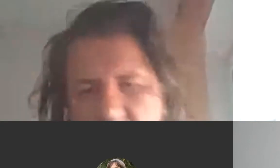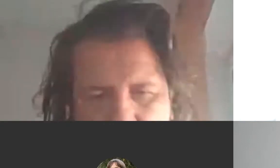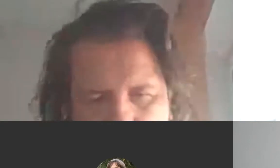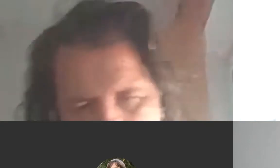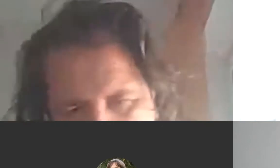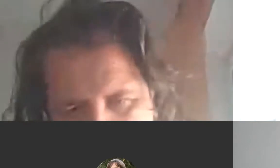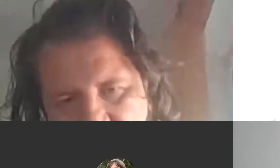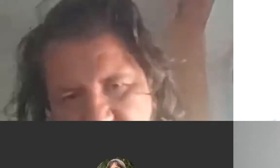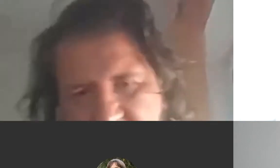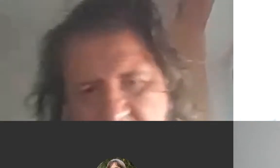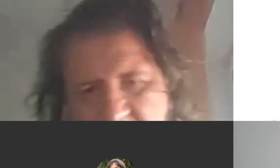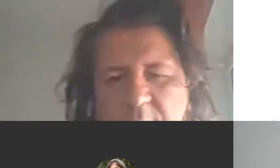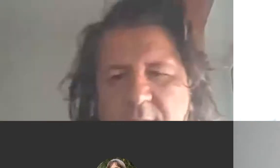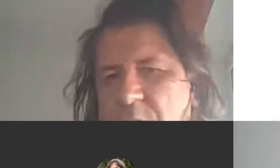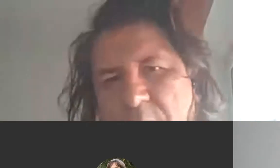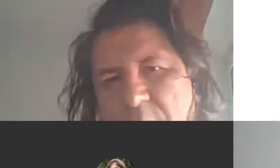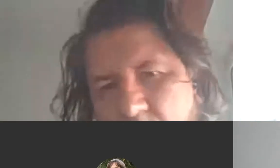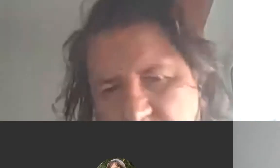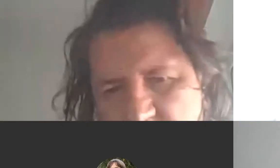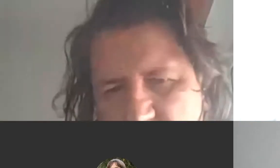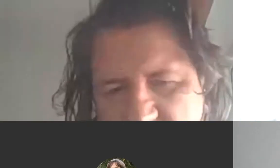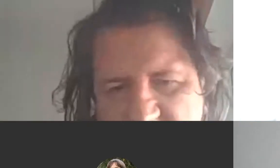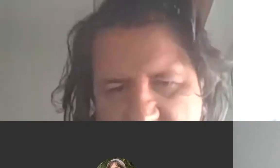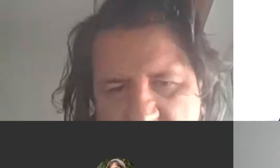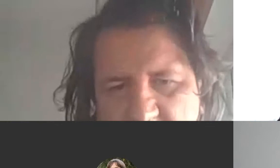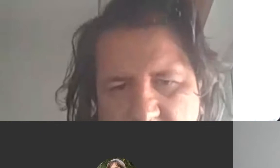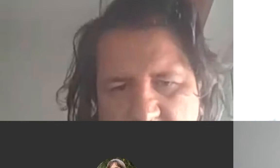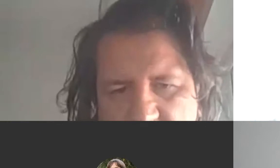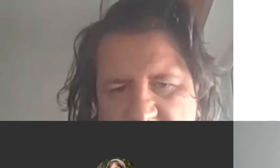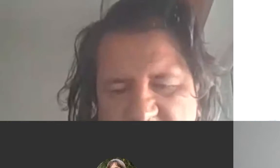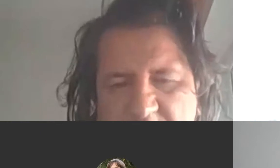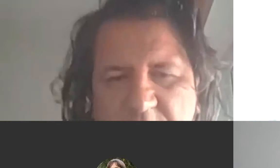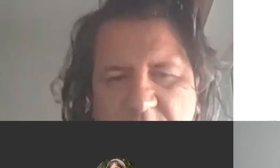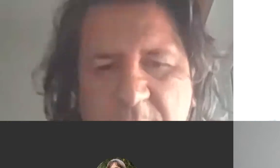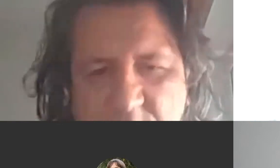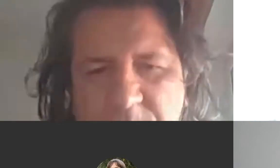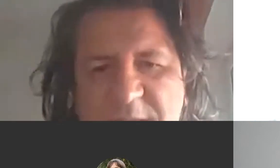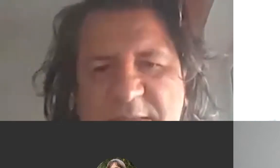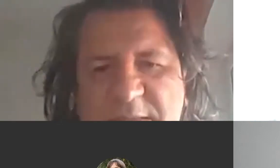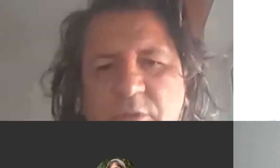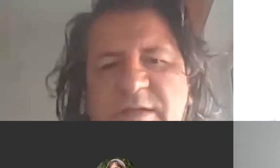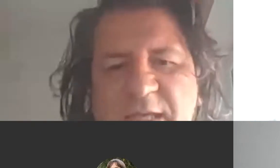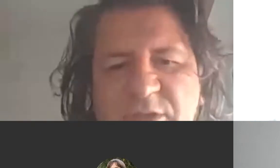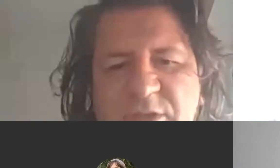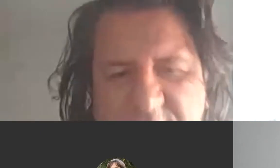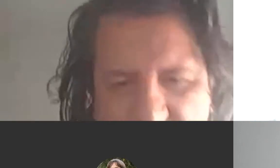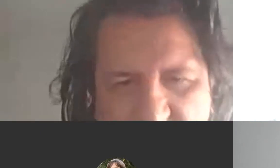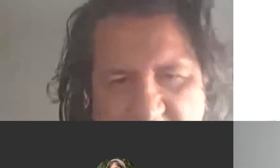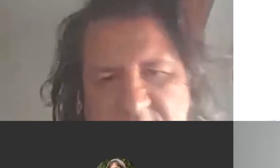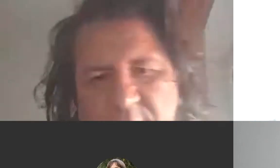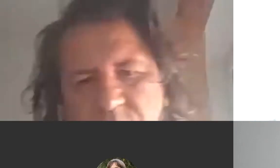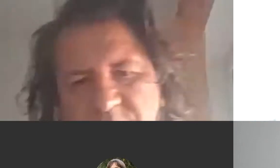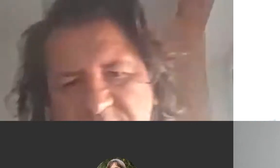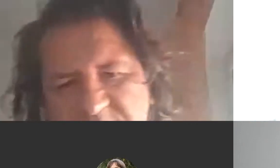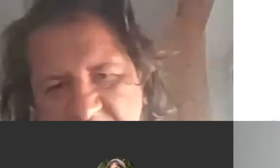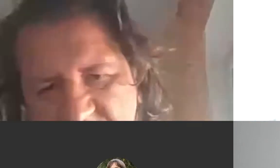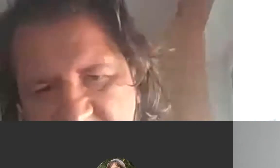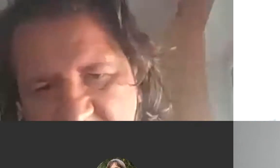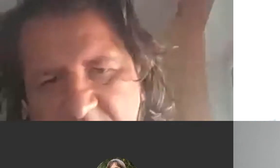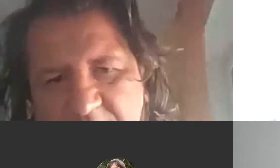foi sair do lugar. Né? Hoje, num contexto de rede, não tem sentido mais nenhum pensar em universidades nacionais,